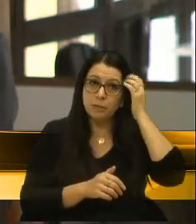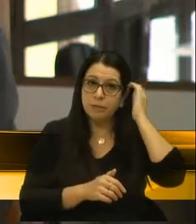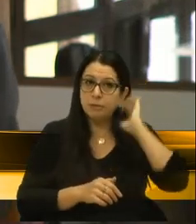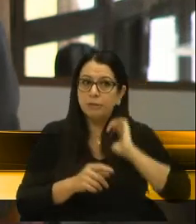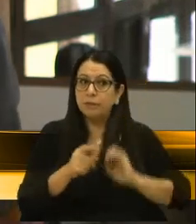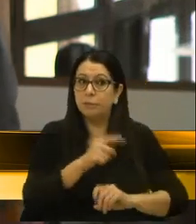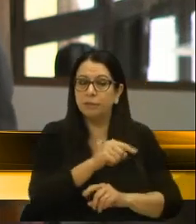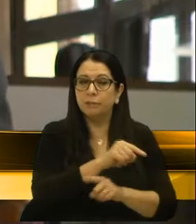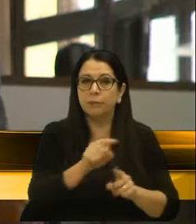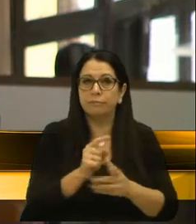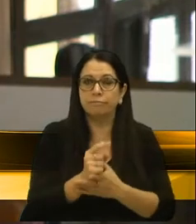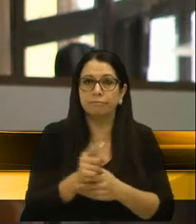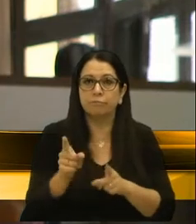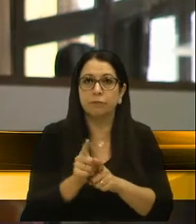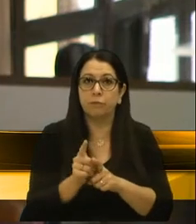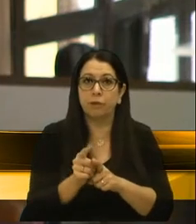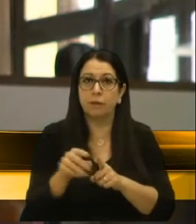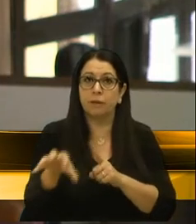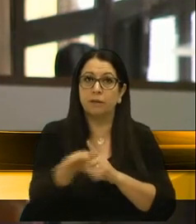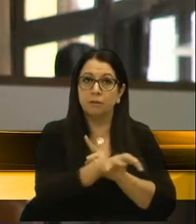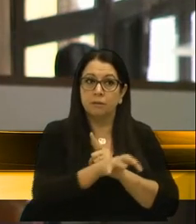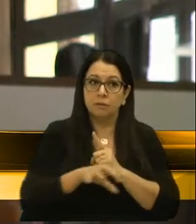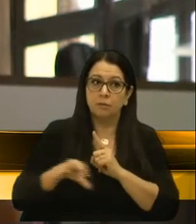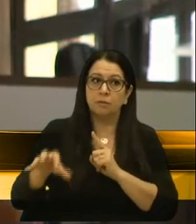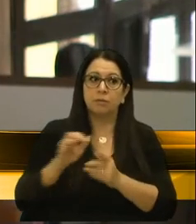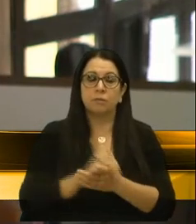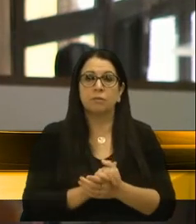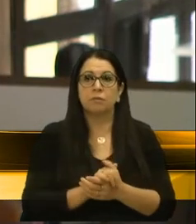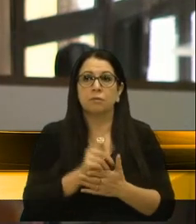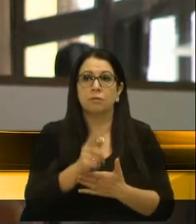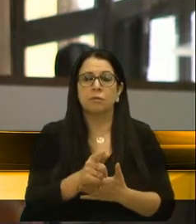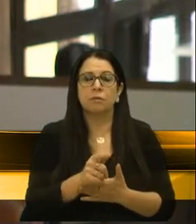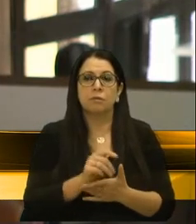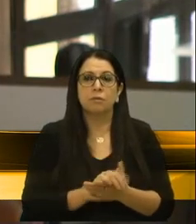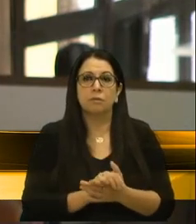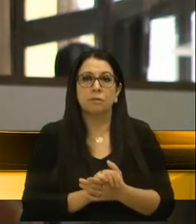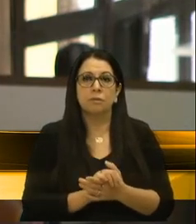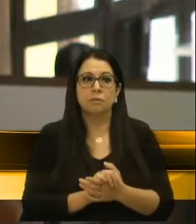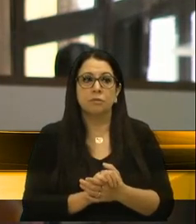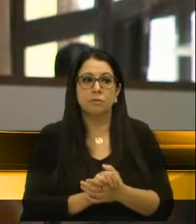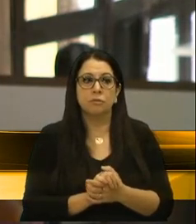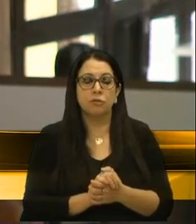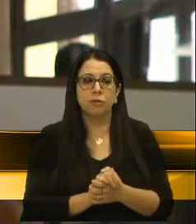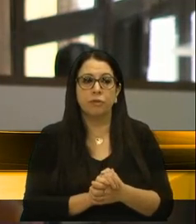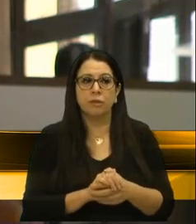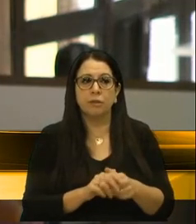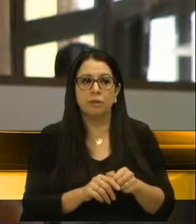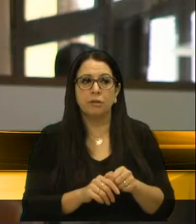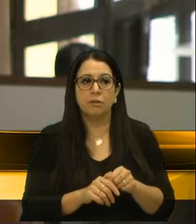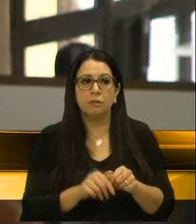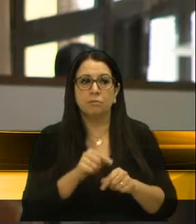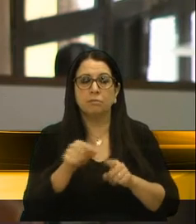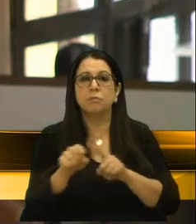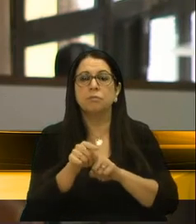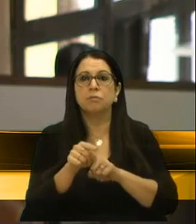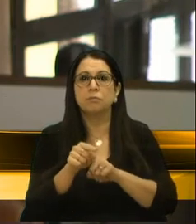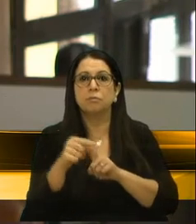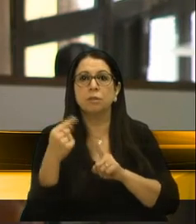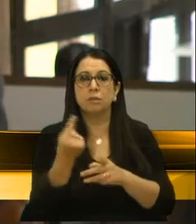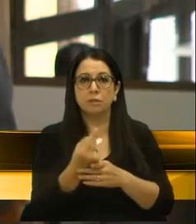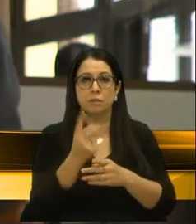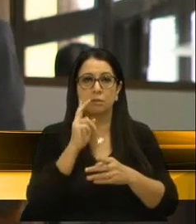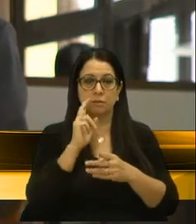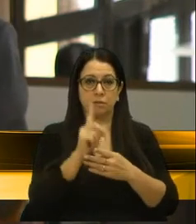de uma forma intersetorial, para que a gente possa mitigar, minimizar os efeitos da crise, que são